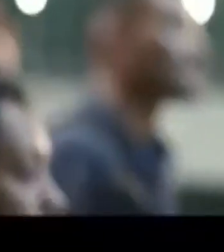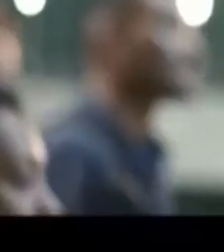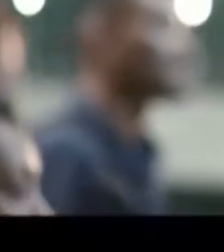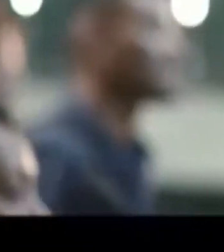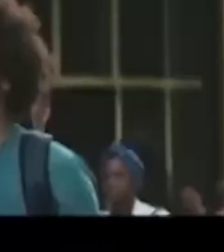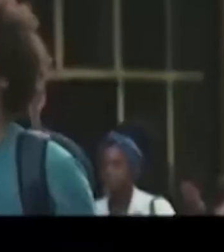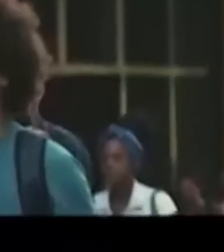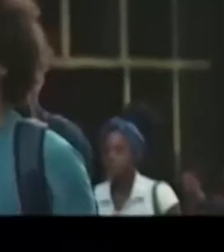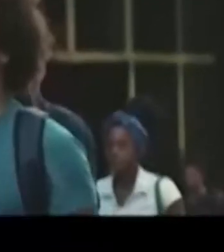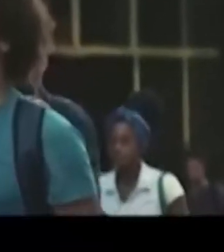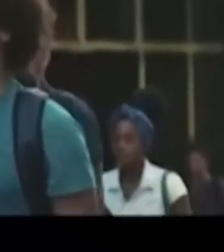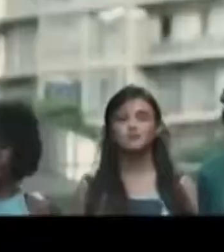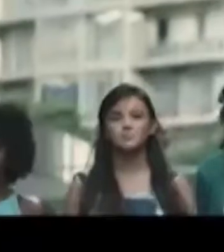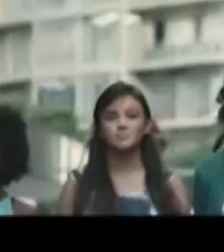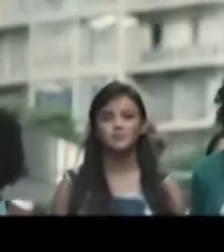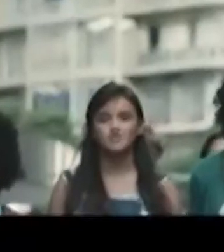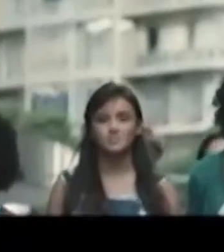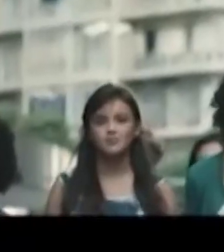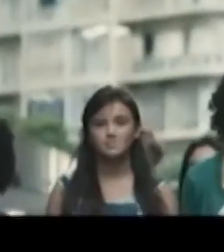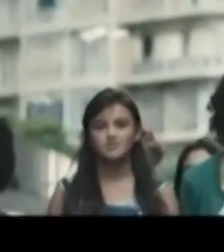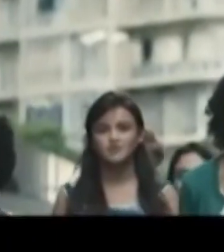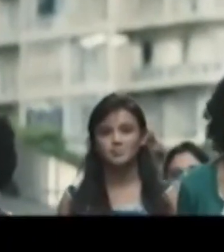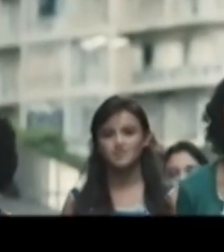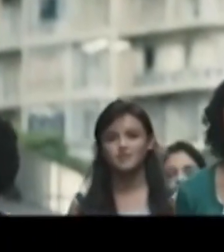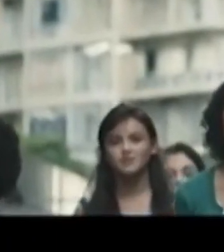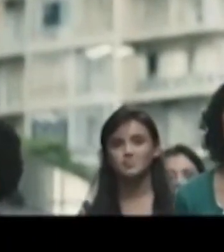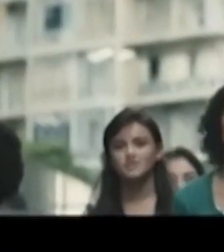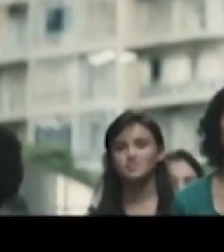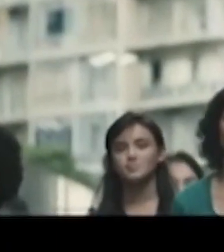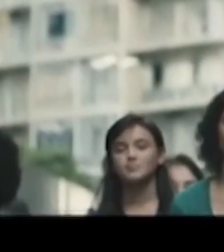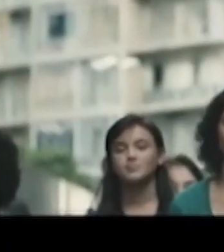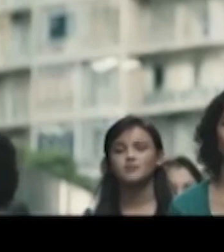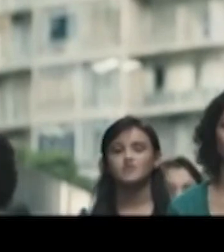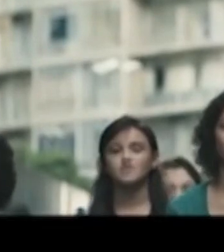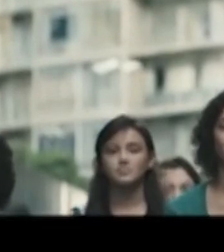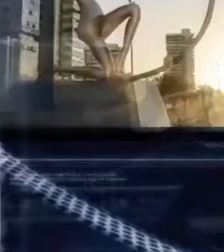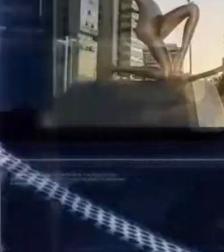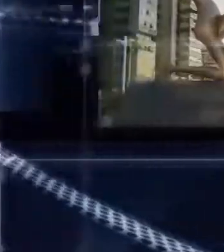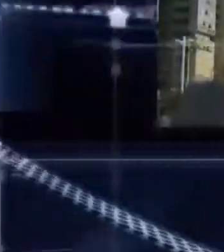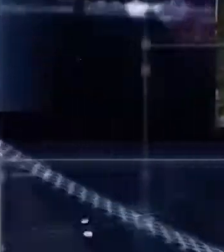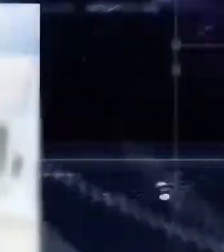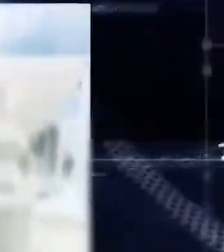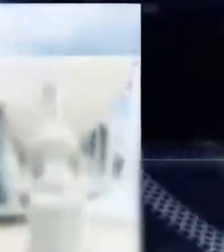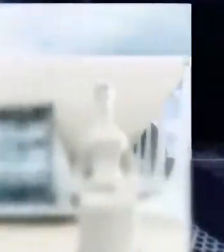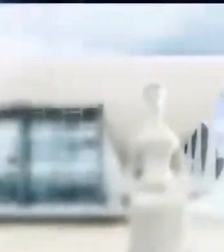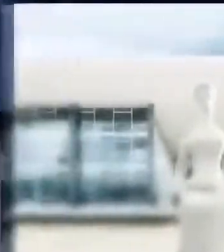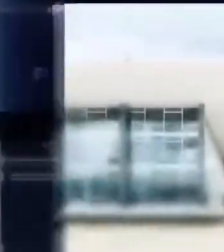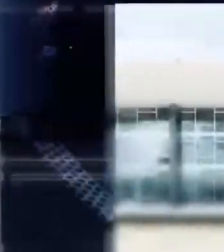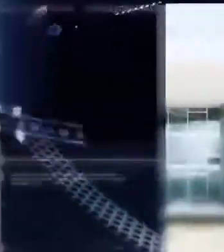saúde. Pode ser tuberculose e o tratamento precisa ser feito até o fim.